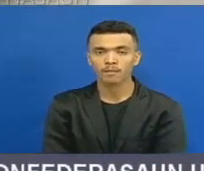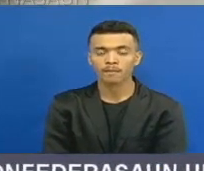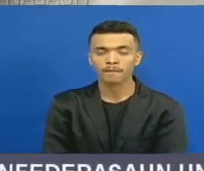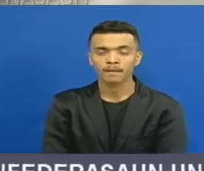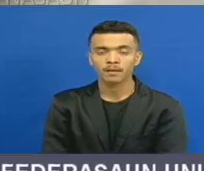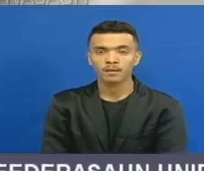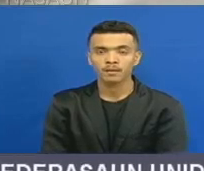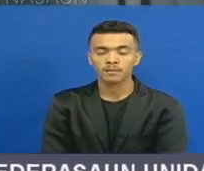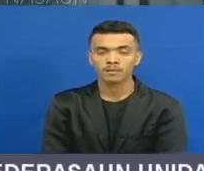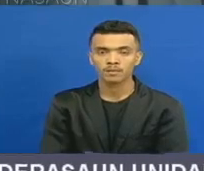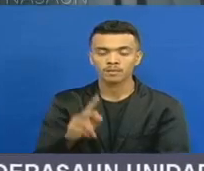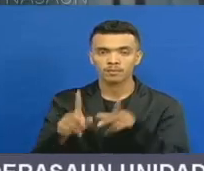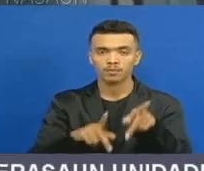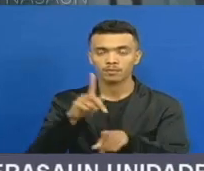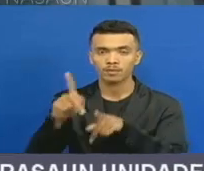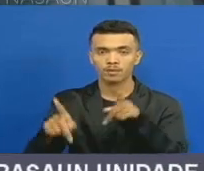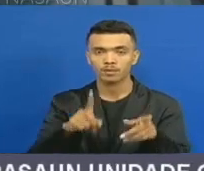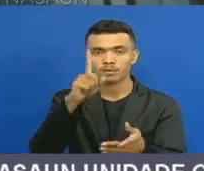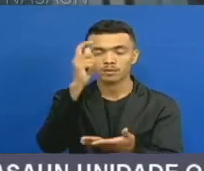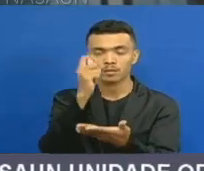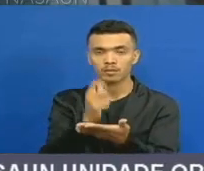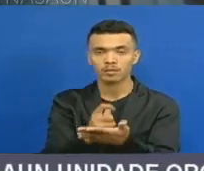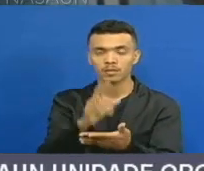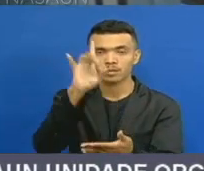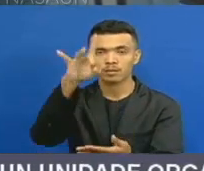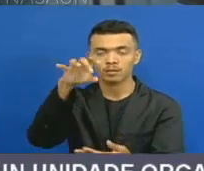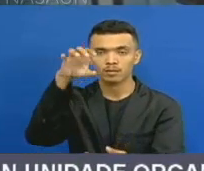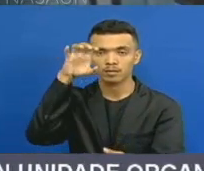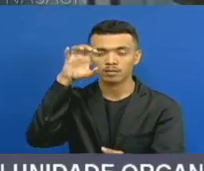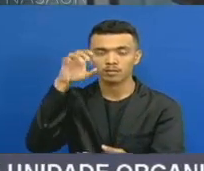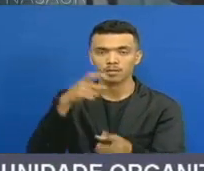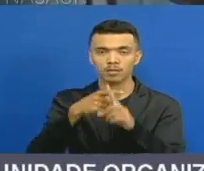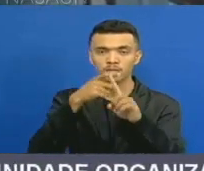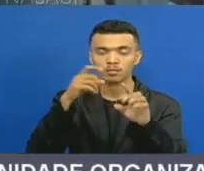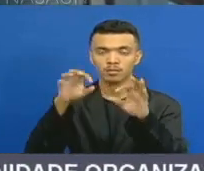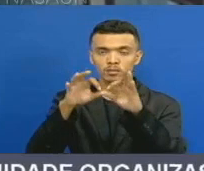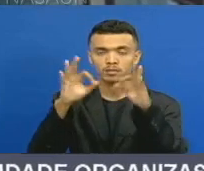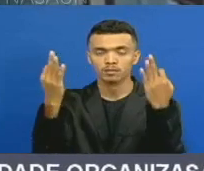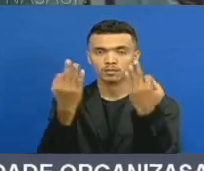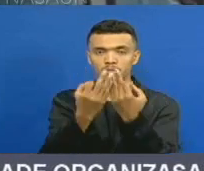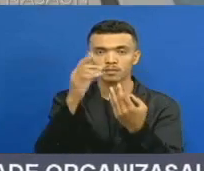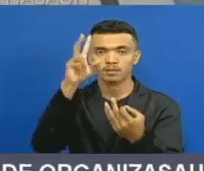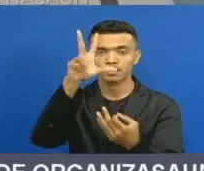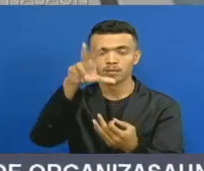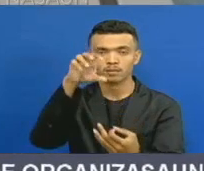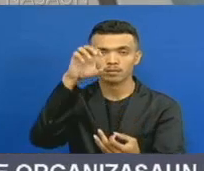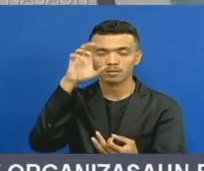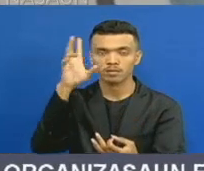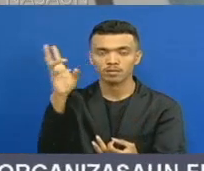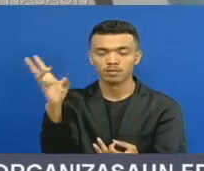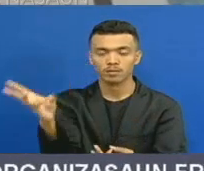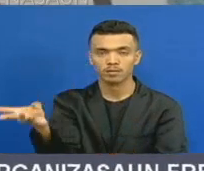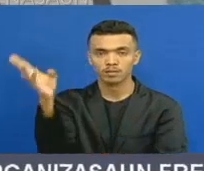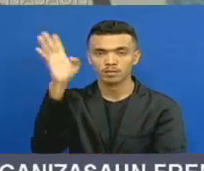Luha Oli, o total população rihun ida atus walu resin, husi umakain atus tolu nenolu resin hat.